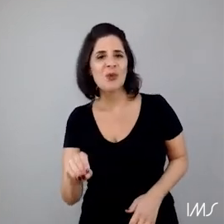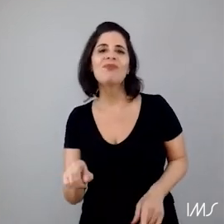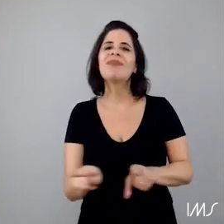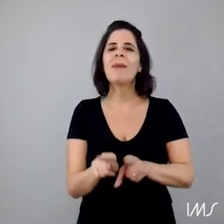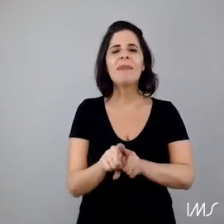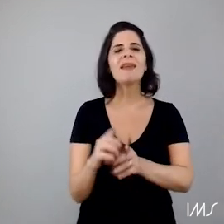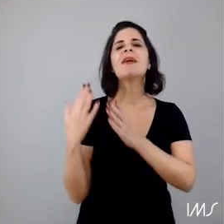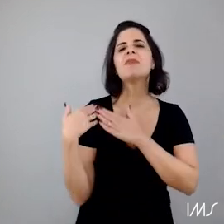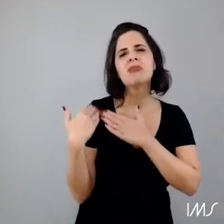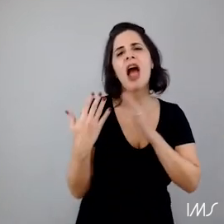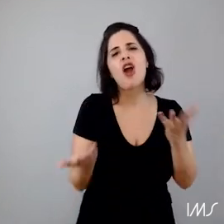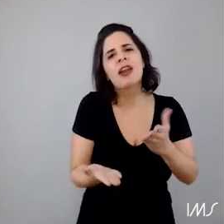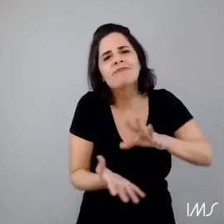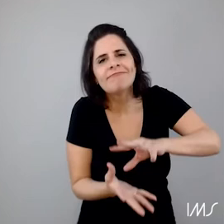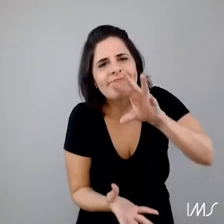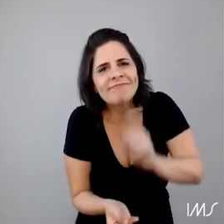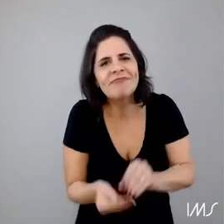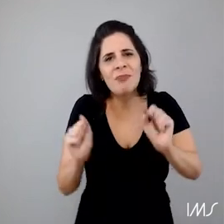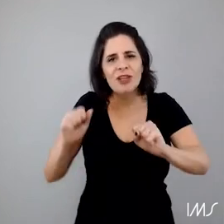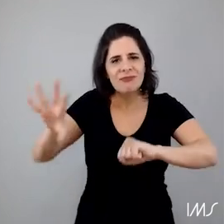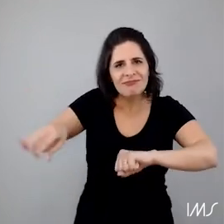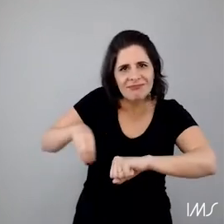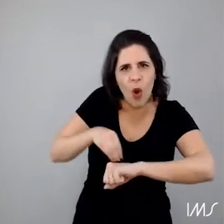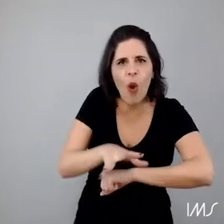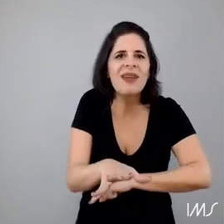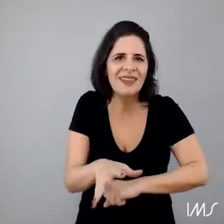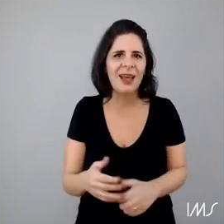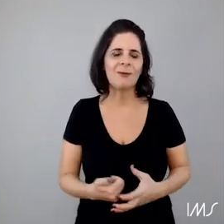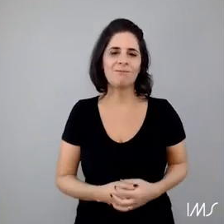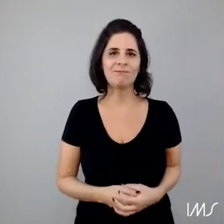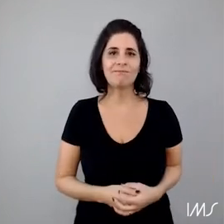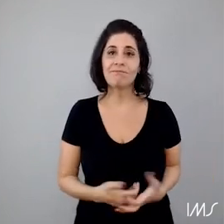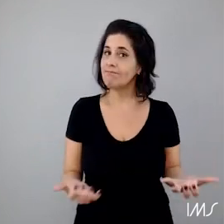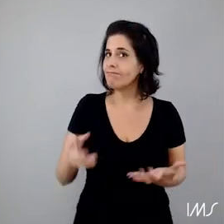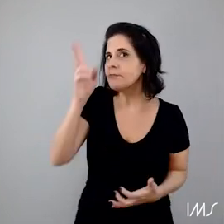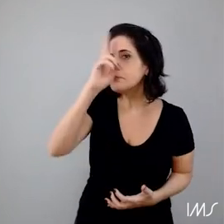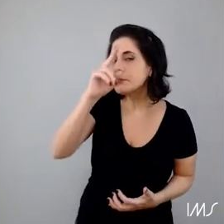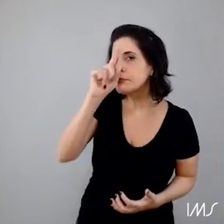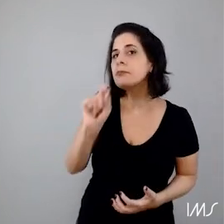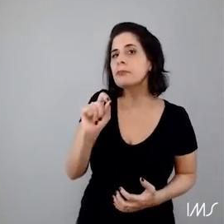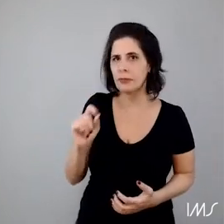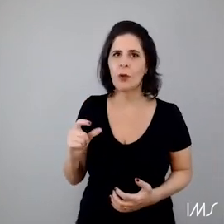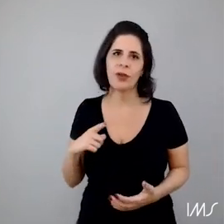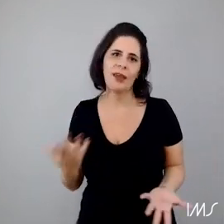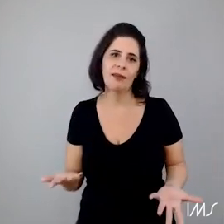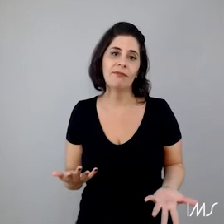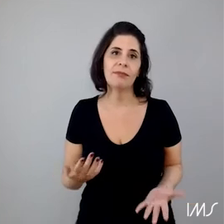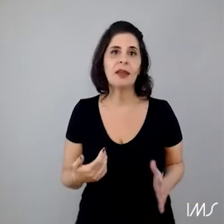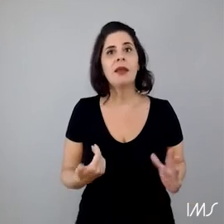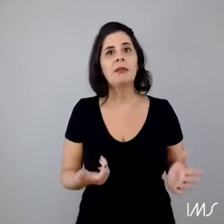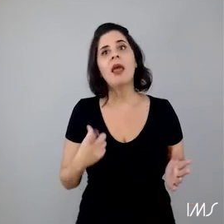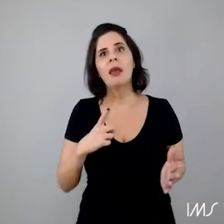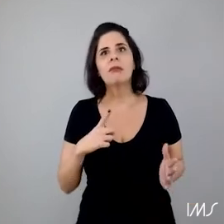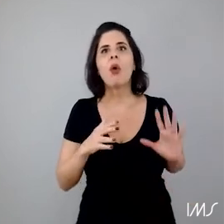queria lembrar, no contexto de dispersão de arquivos fotográficos, para não falar, né, das referências, né,